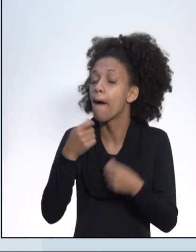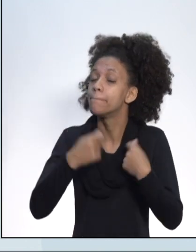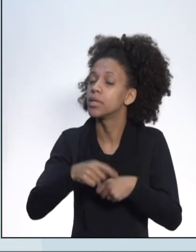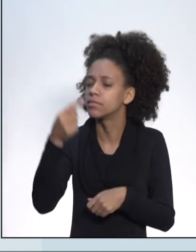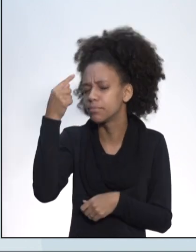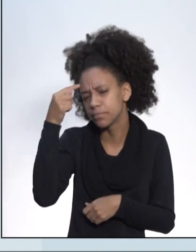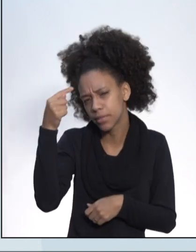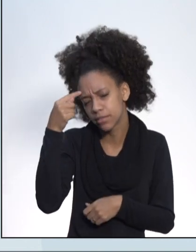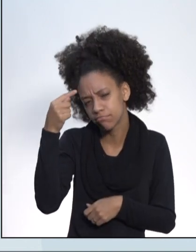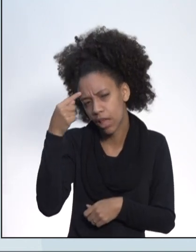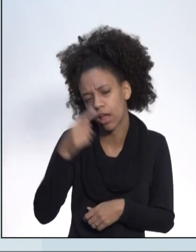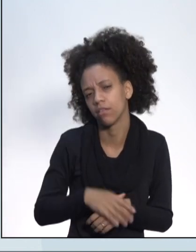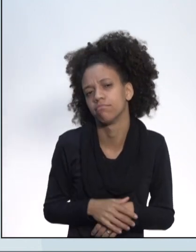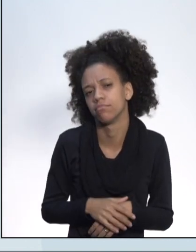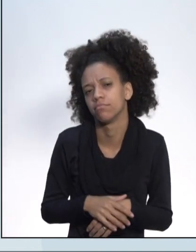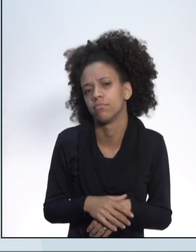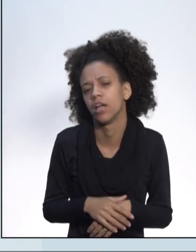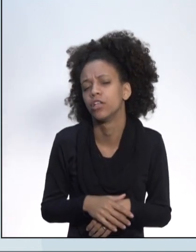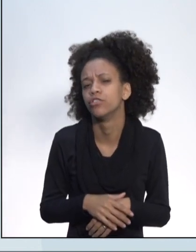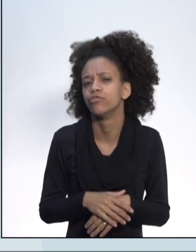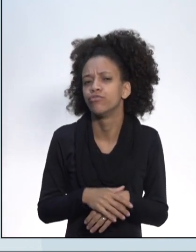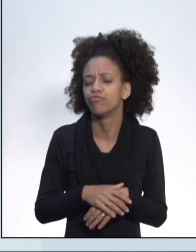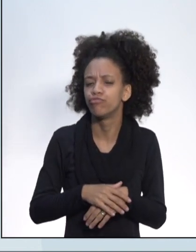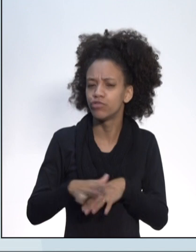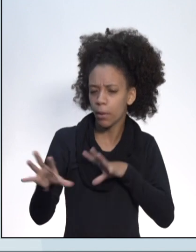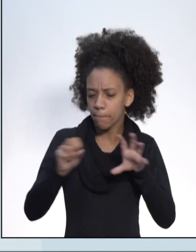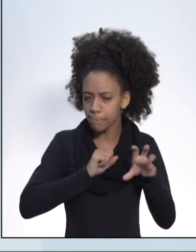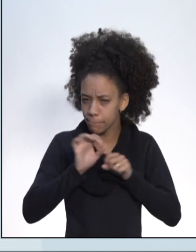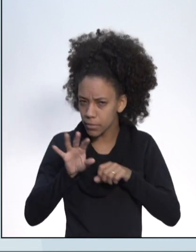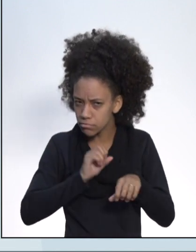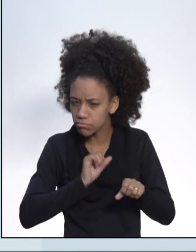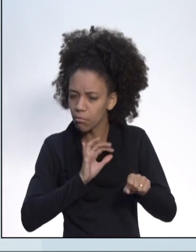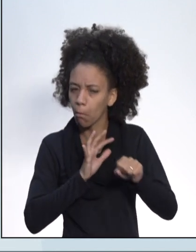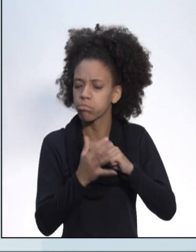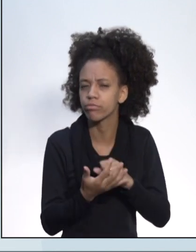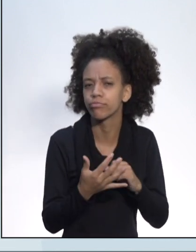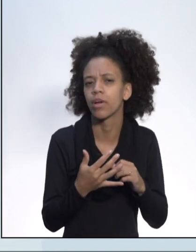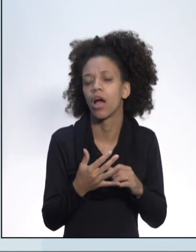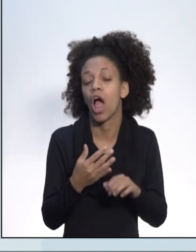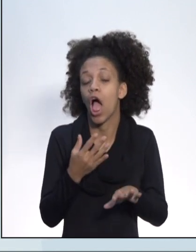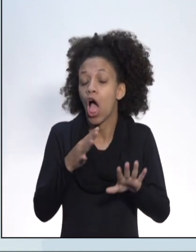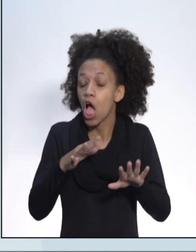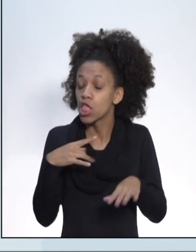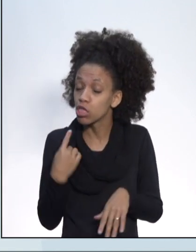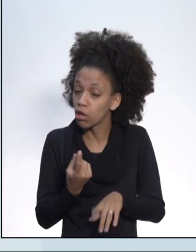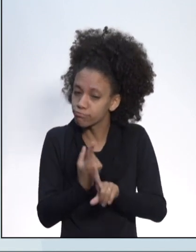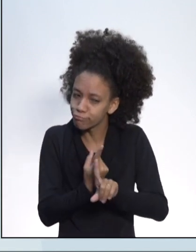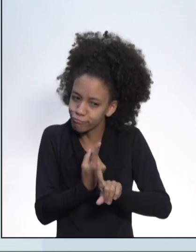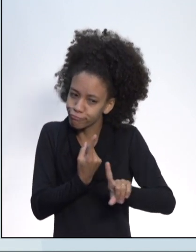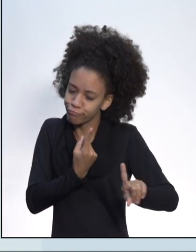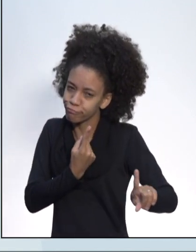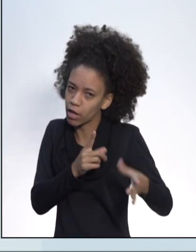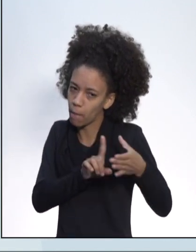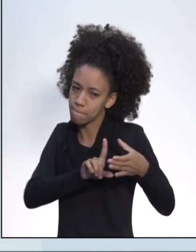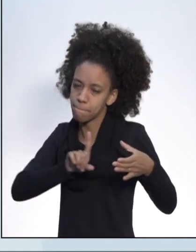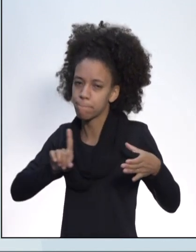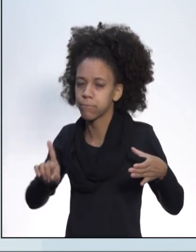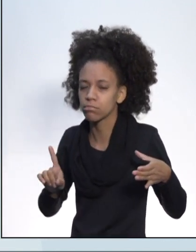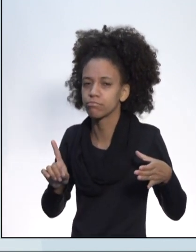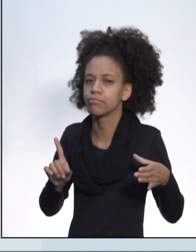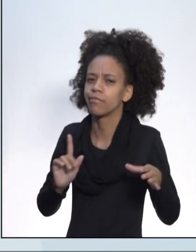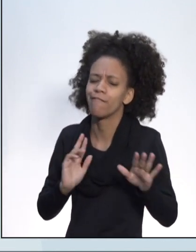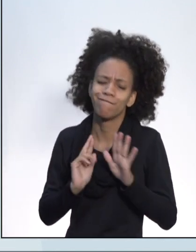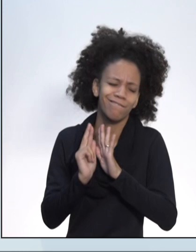pensar na situação atual de pandemia. A gente está em isolamento social, a gente tem uma série